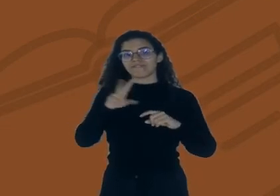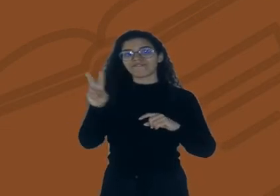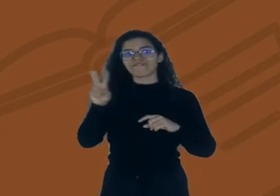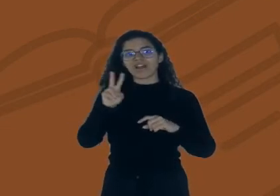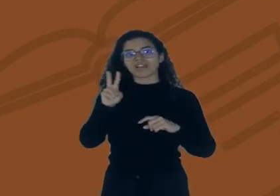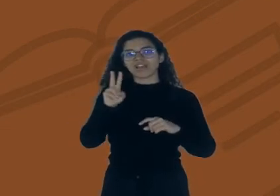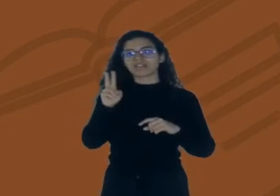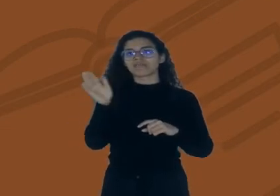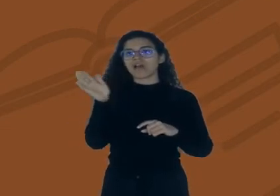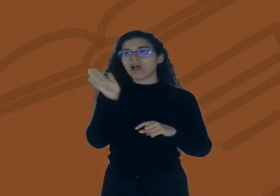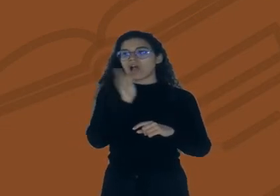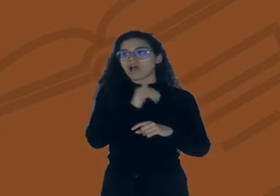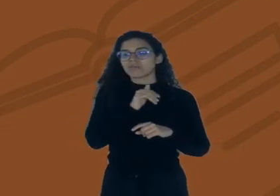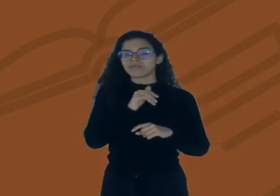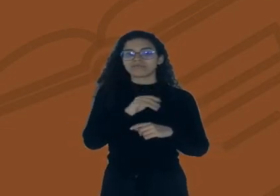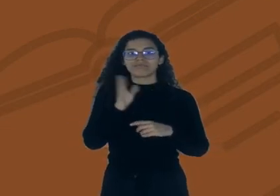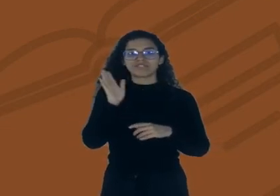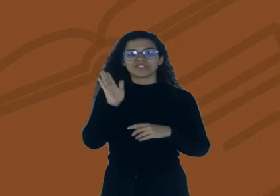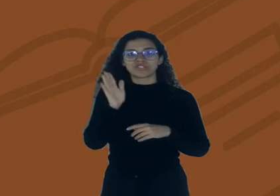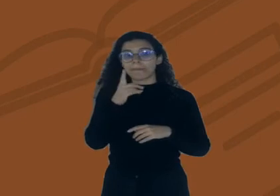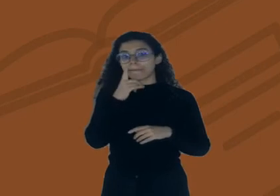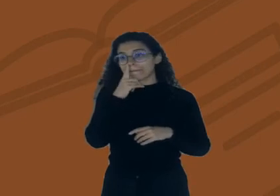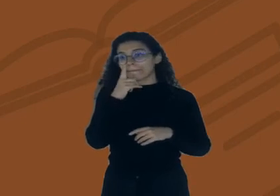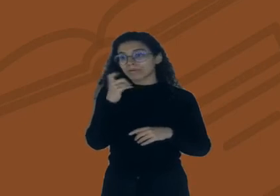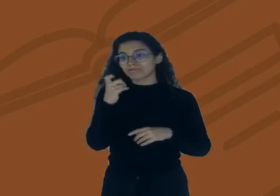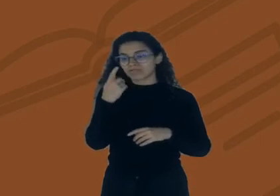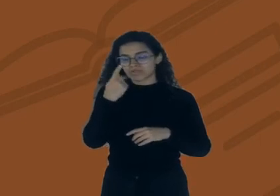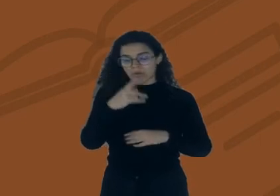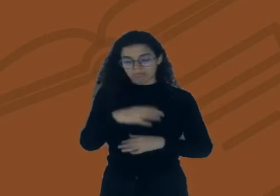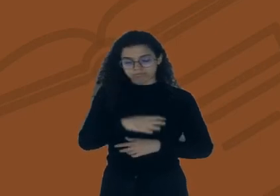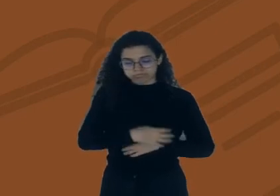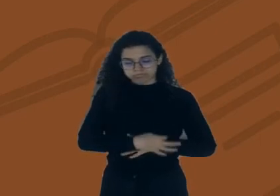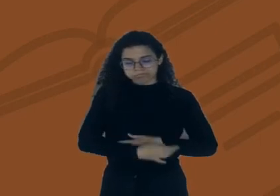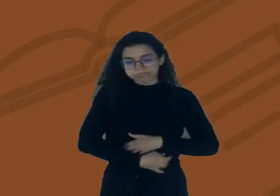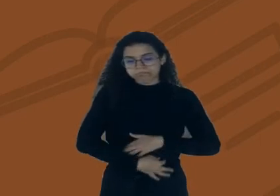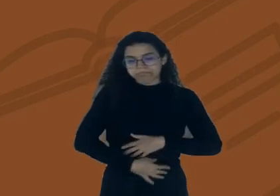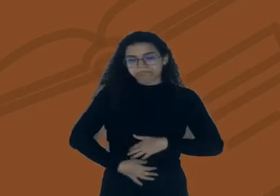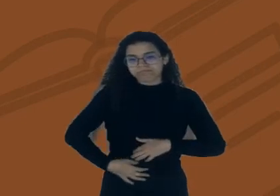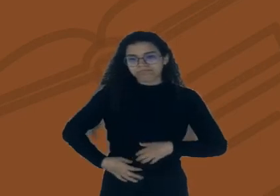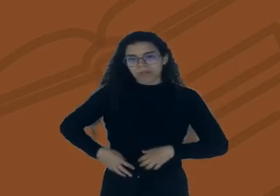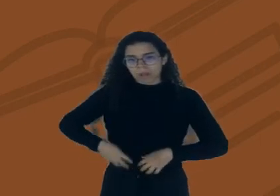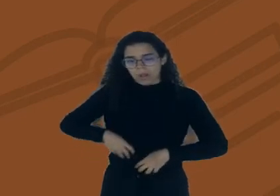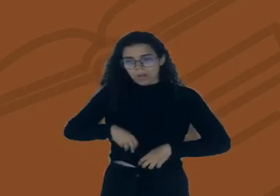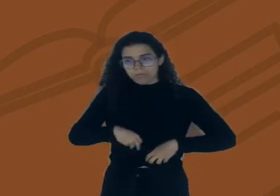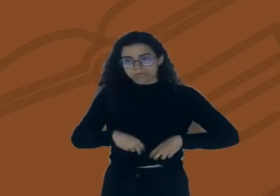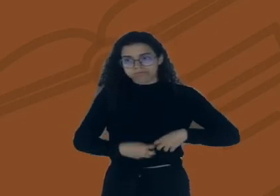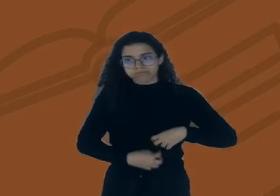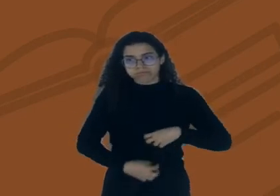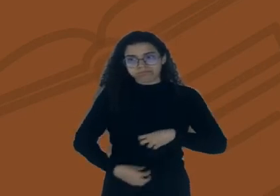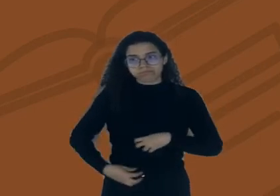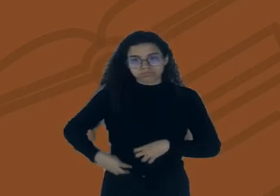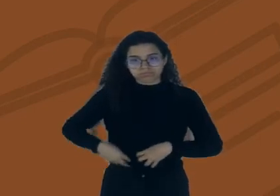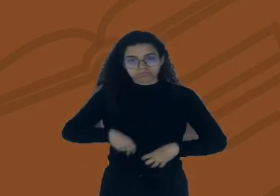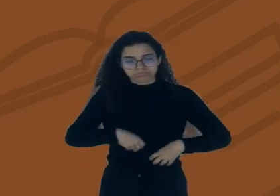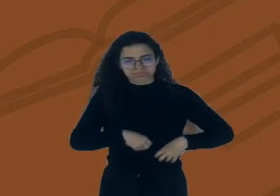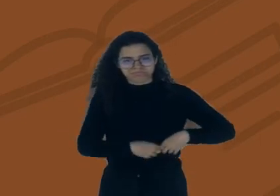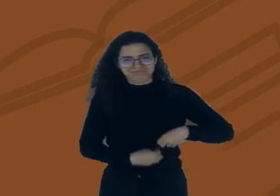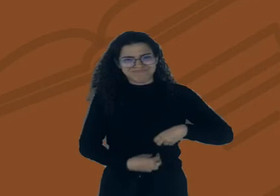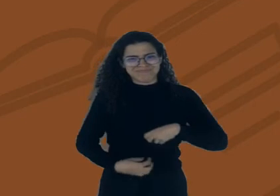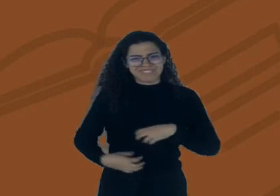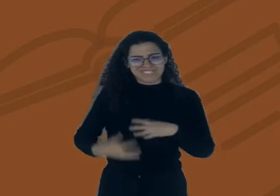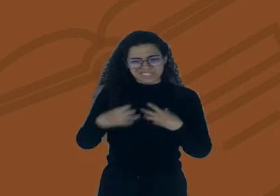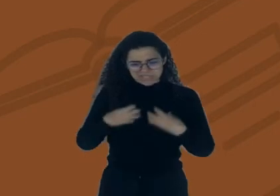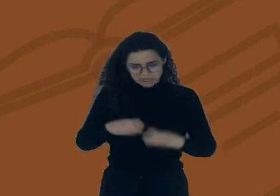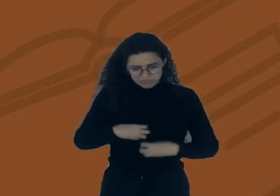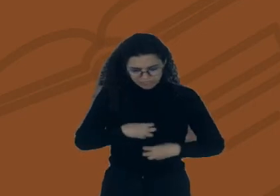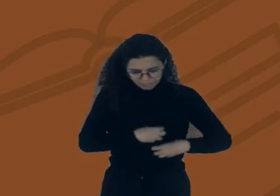vencida, estava deteriorado. Aí sua barriga começa a fazer aí alguns movimentos gastrointestinais, né?